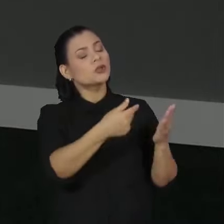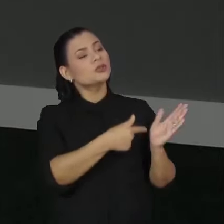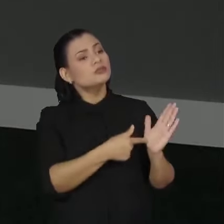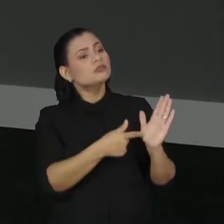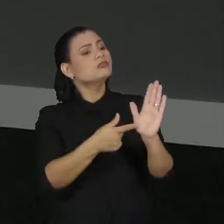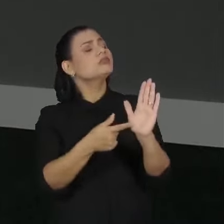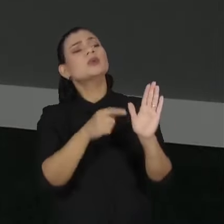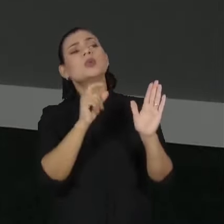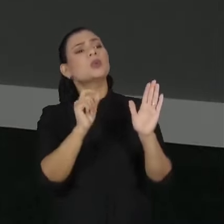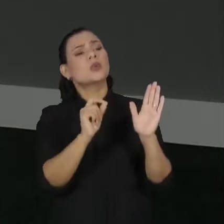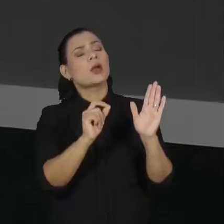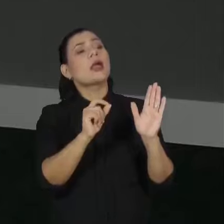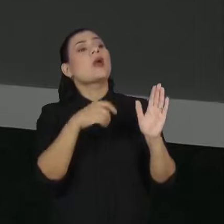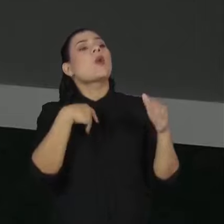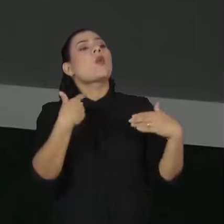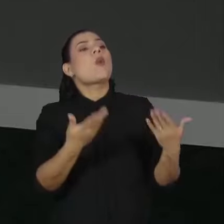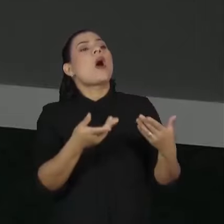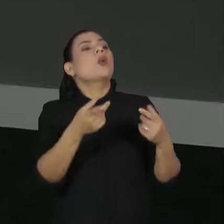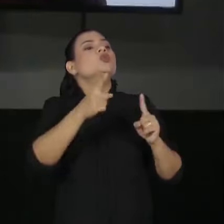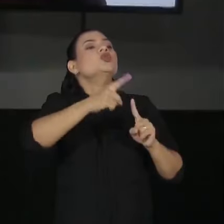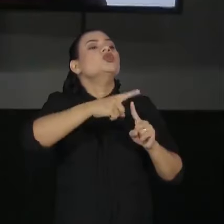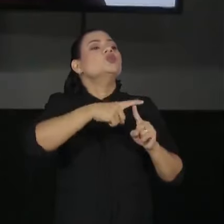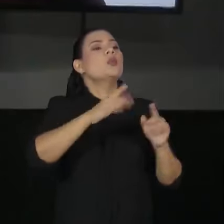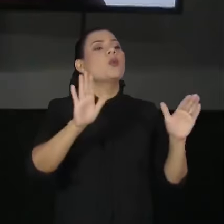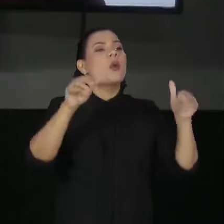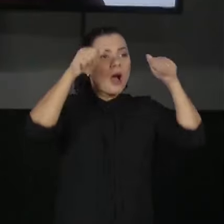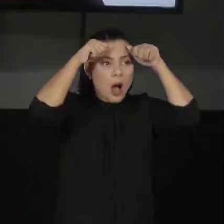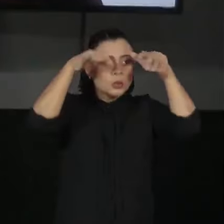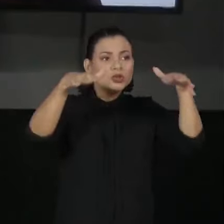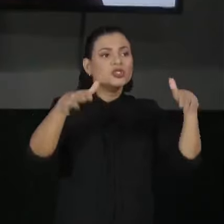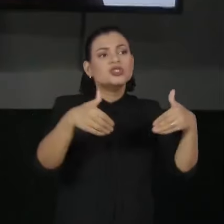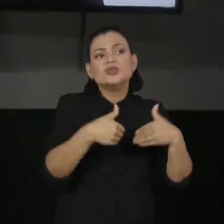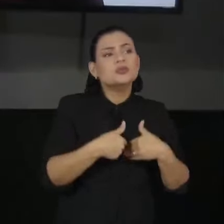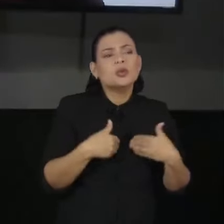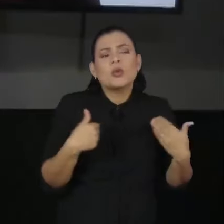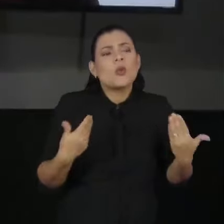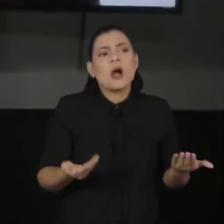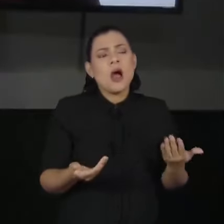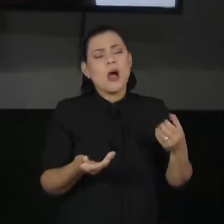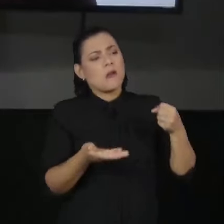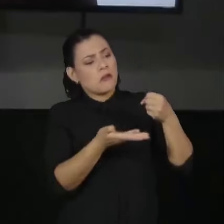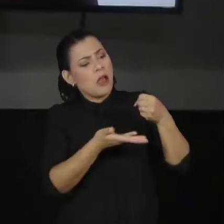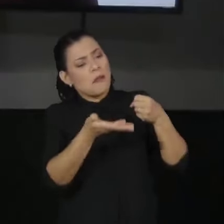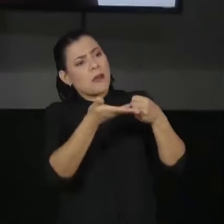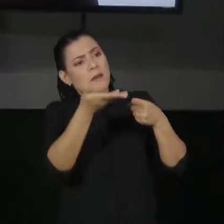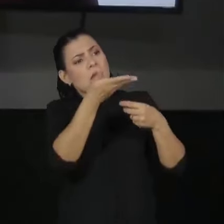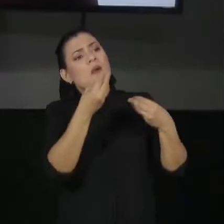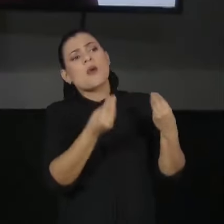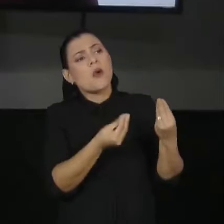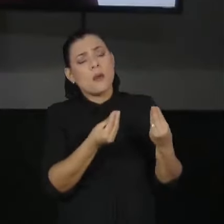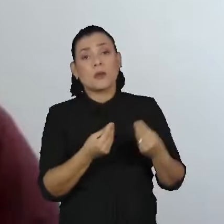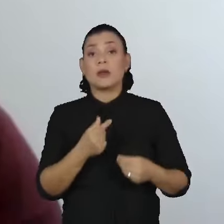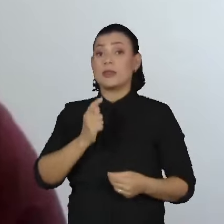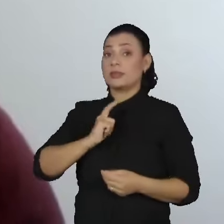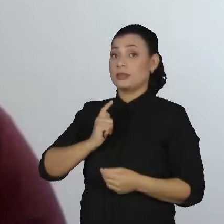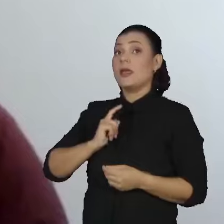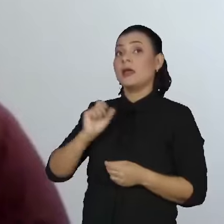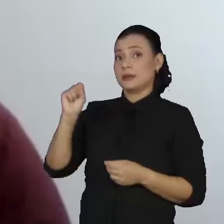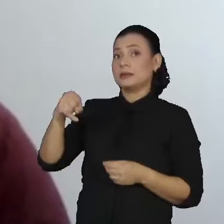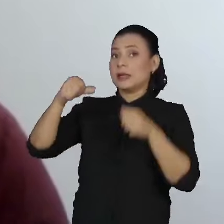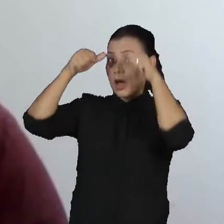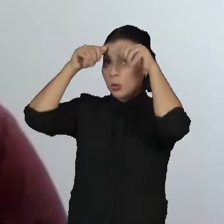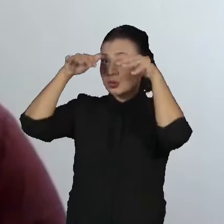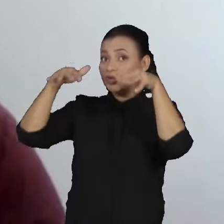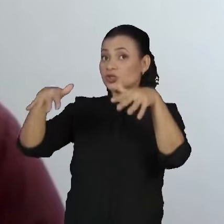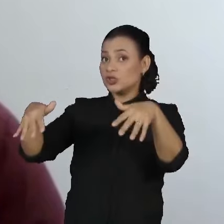falar sobre níveis do autismo? Dessa última nomenclatura, nós temos 3 níveis de suporte, né? Assim que